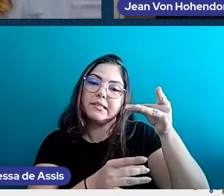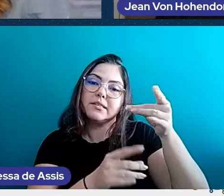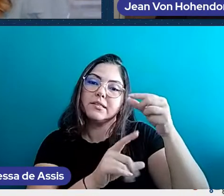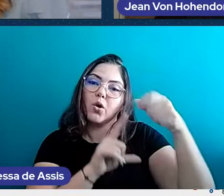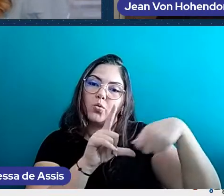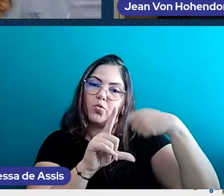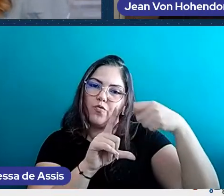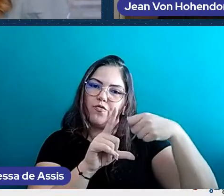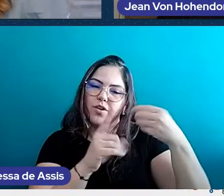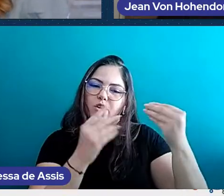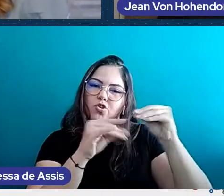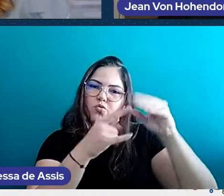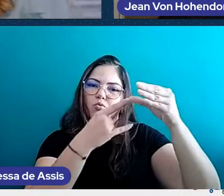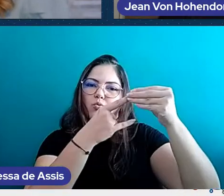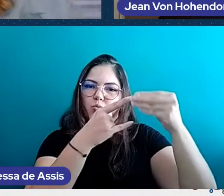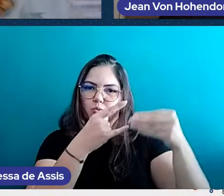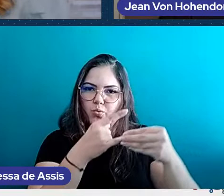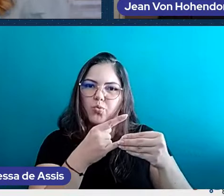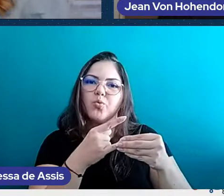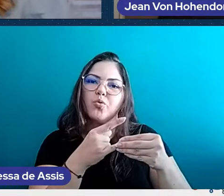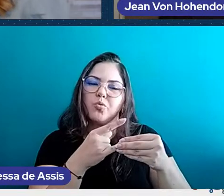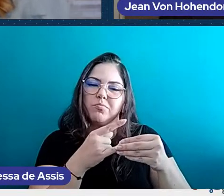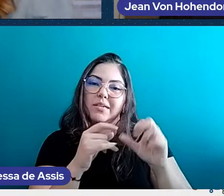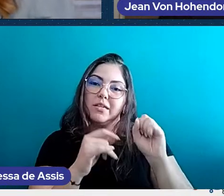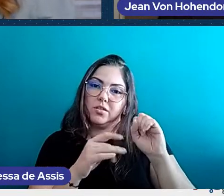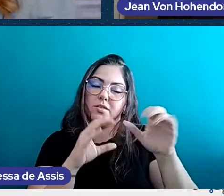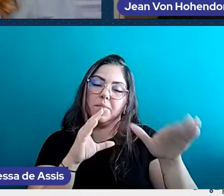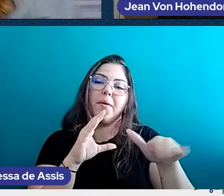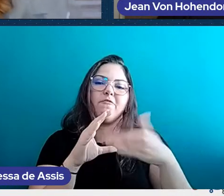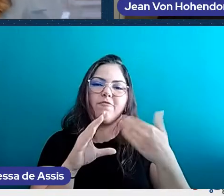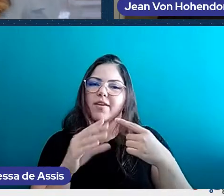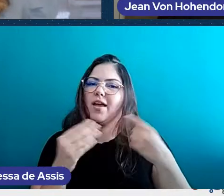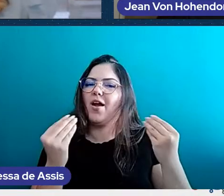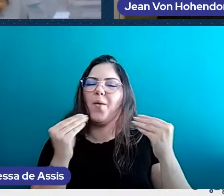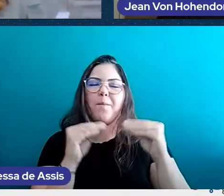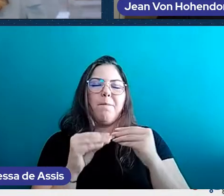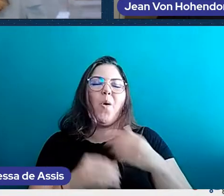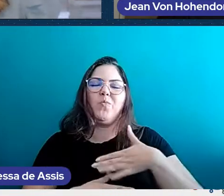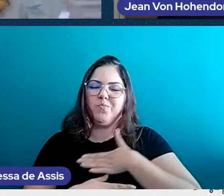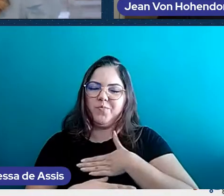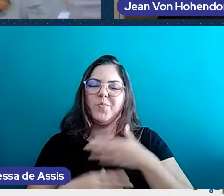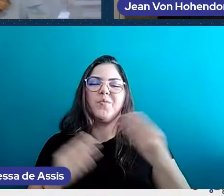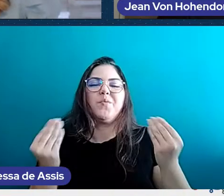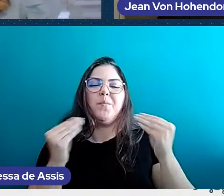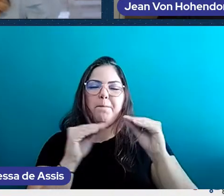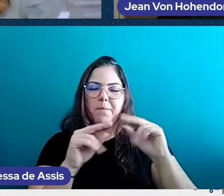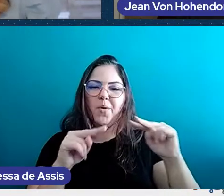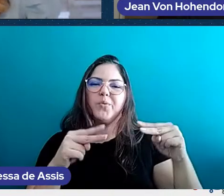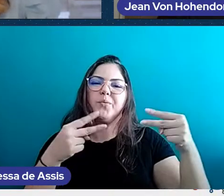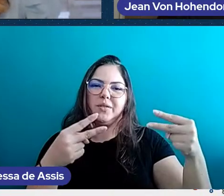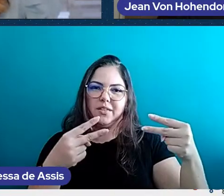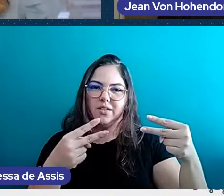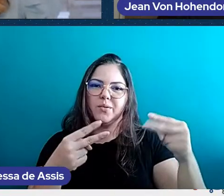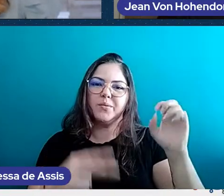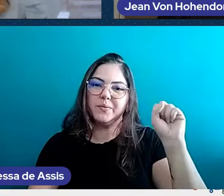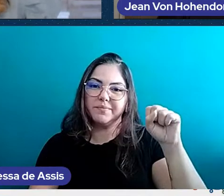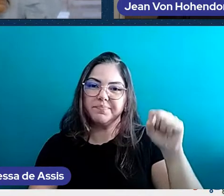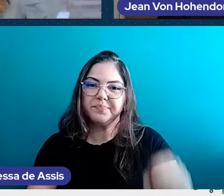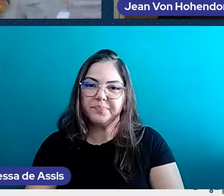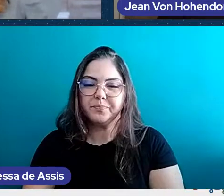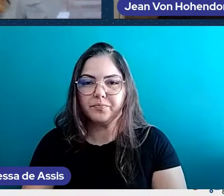posteridade. Então pode me enviar também, que a gente terá todo o maior prazer de colocar aqui na descrição do